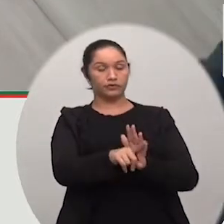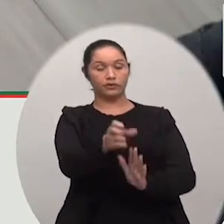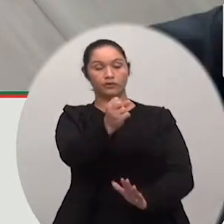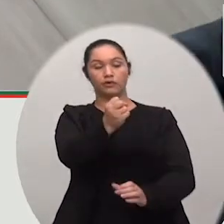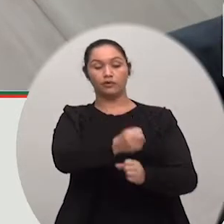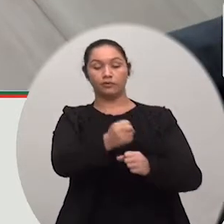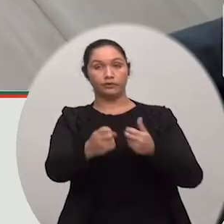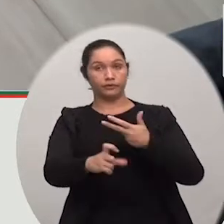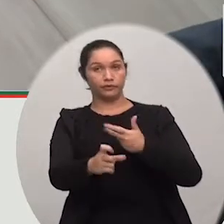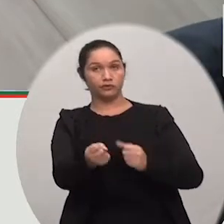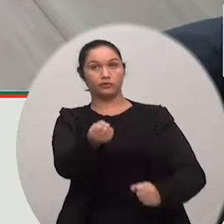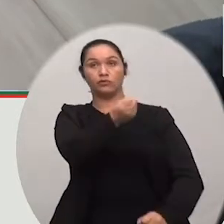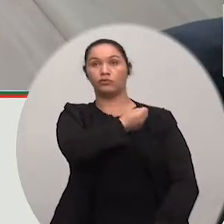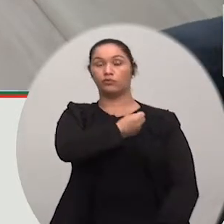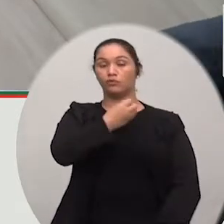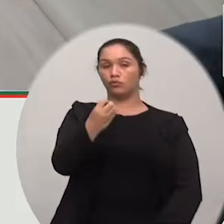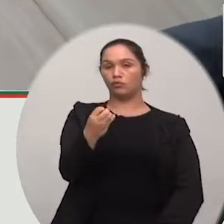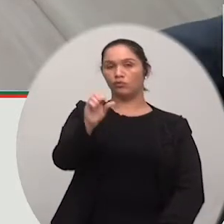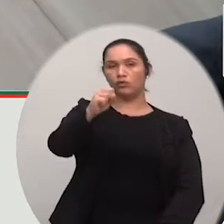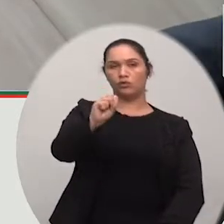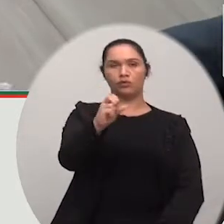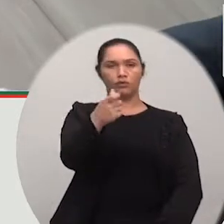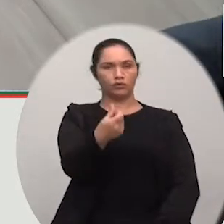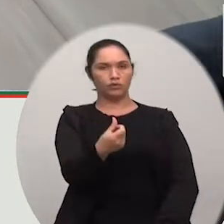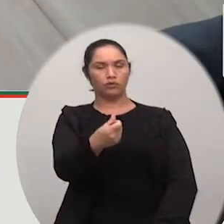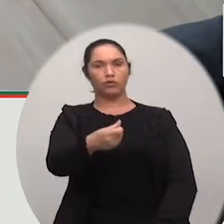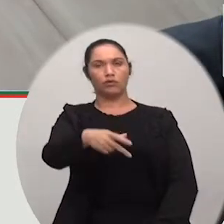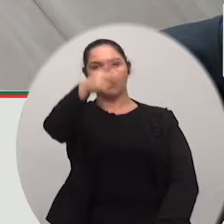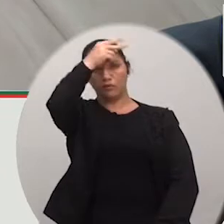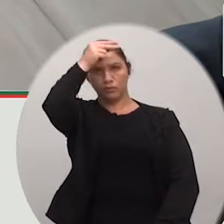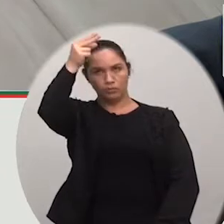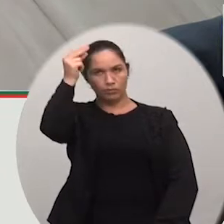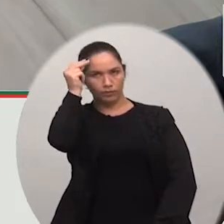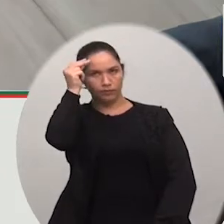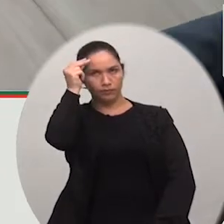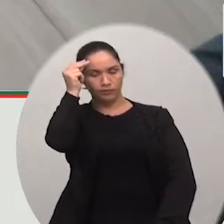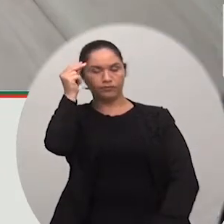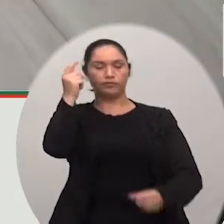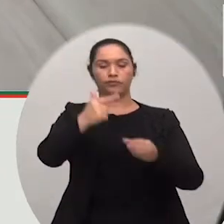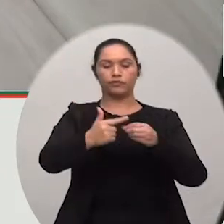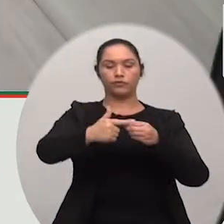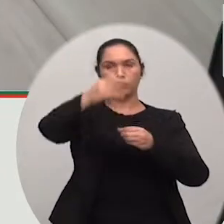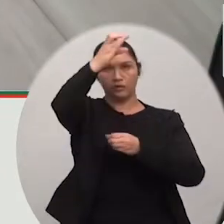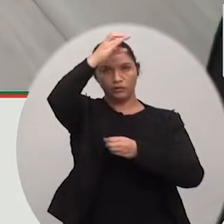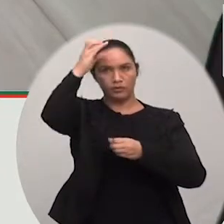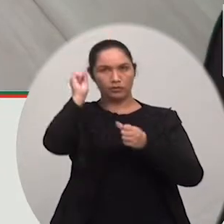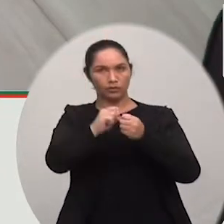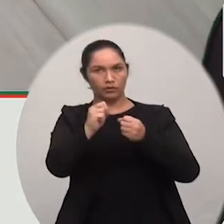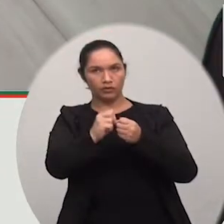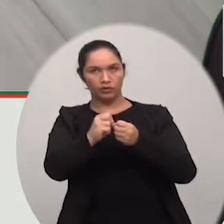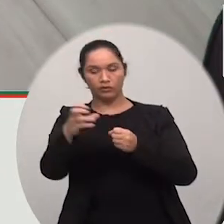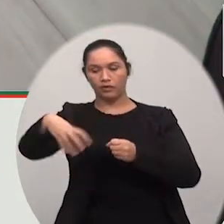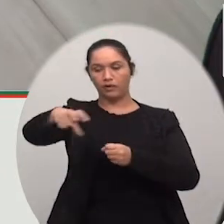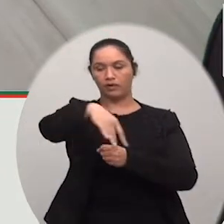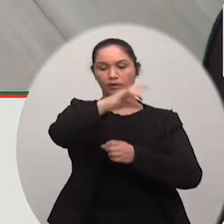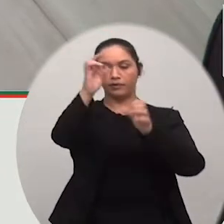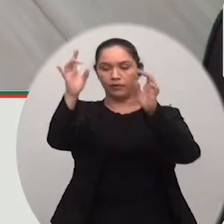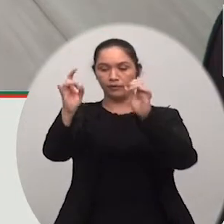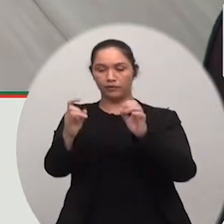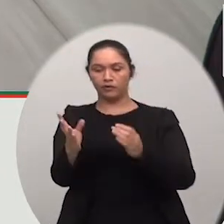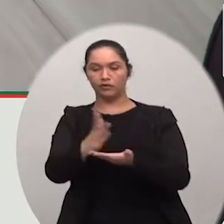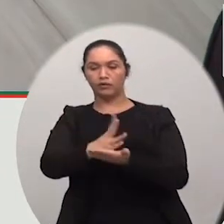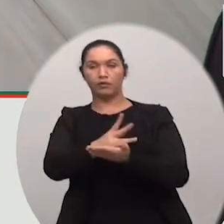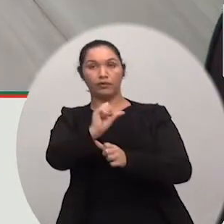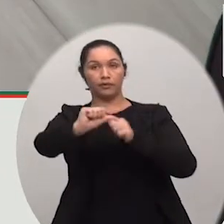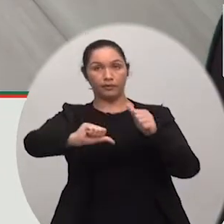complementar do Executivo PLC 036/18, proposto pelo Prefeito Municipal, que corrige o zoneamento das áreas que especifica